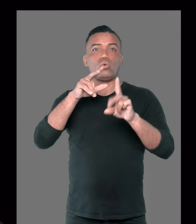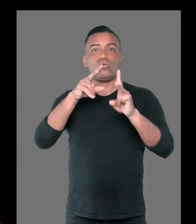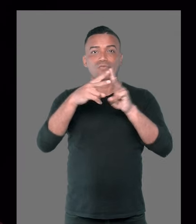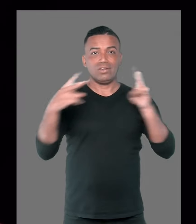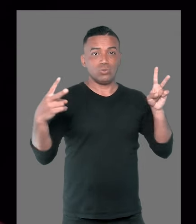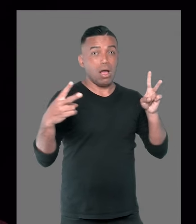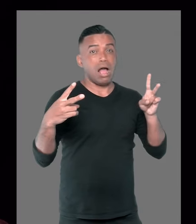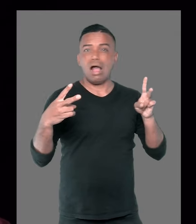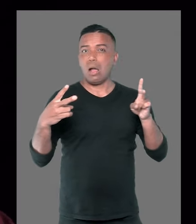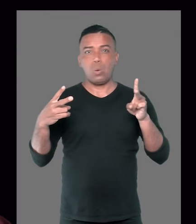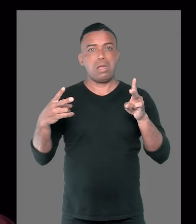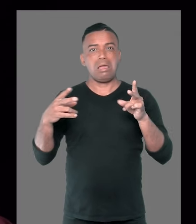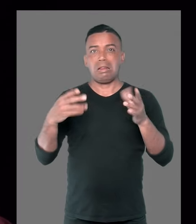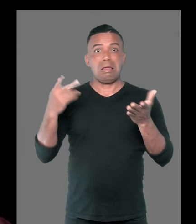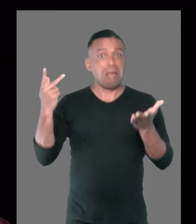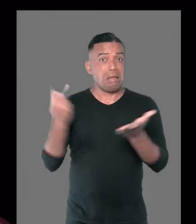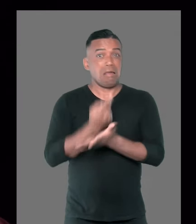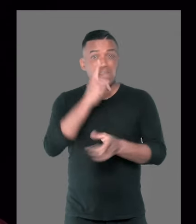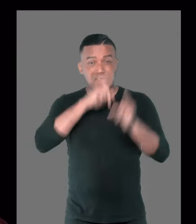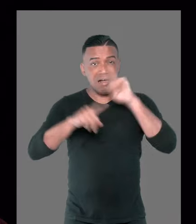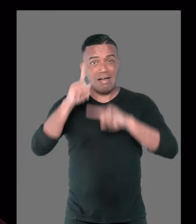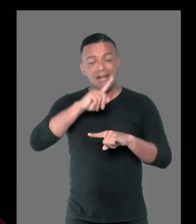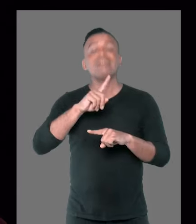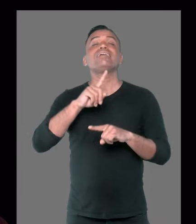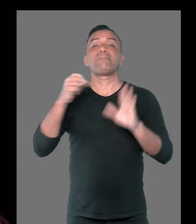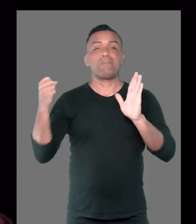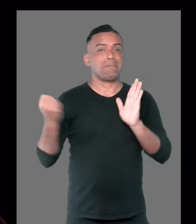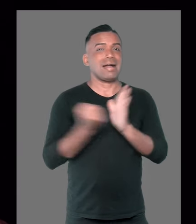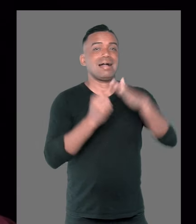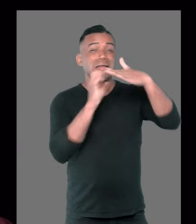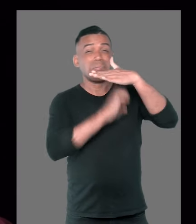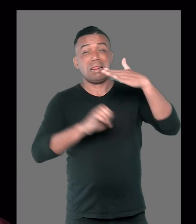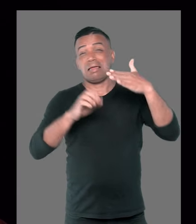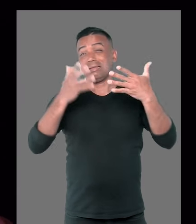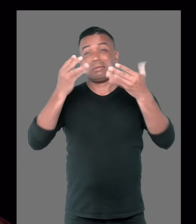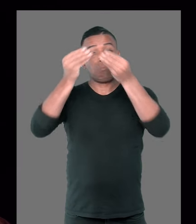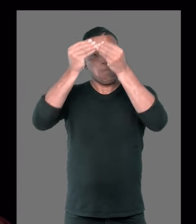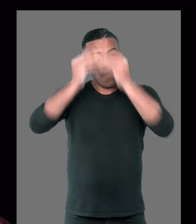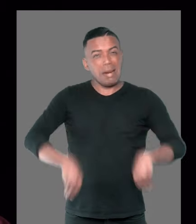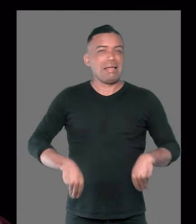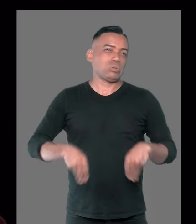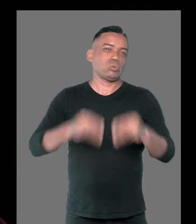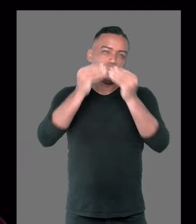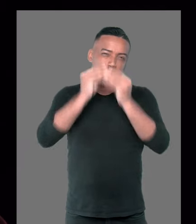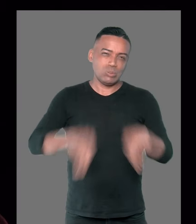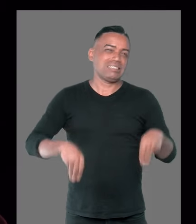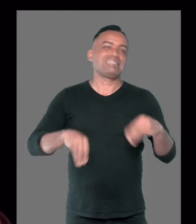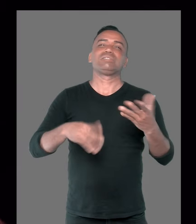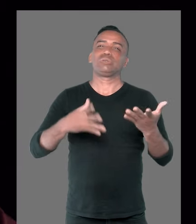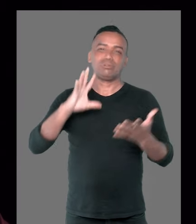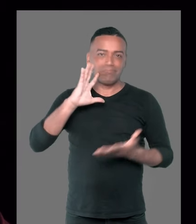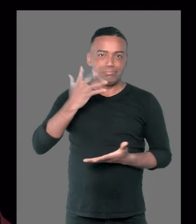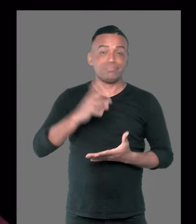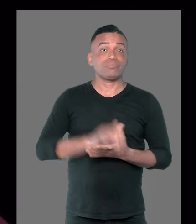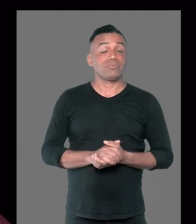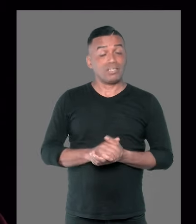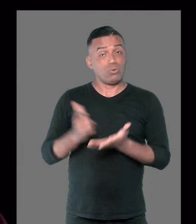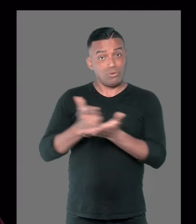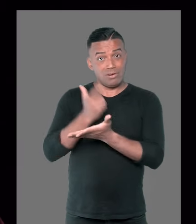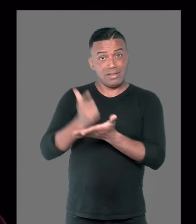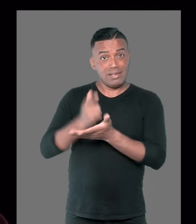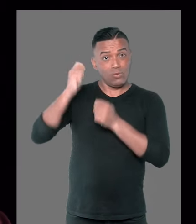ele pisa na bola ele faz com que aquela marca colapse e a gente por isso que a gente diz no no no Manifesto